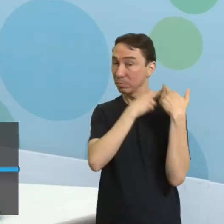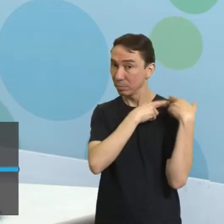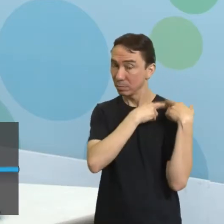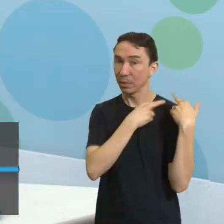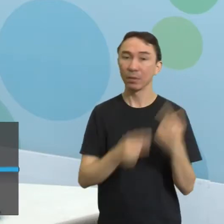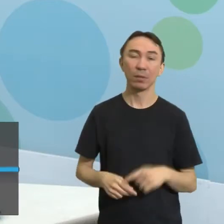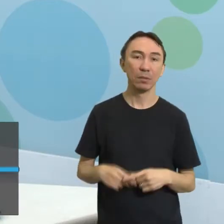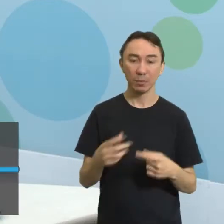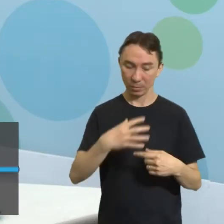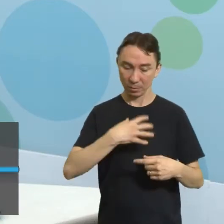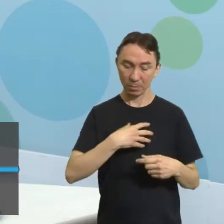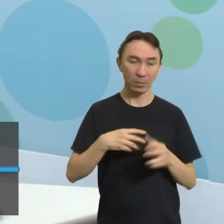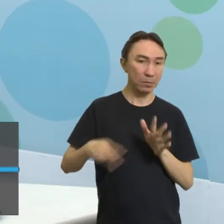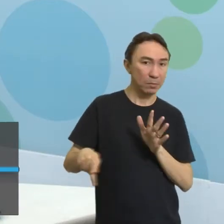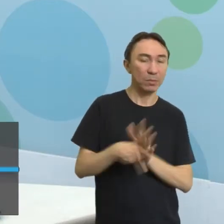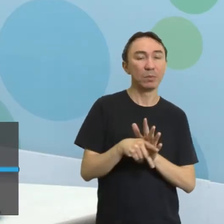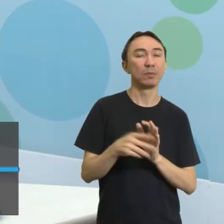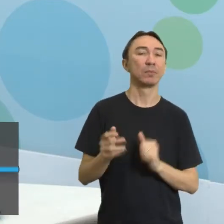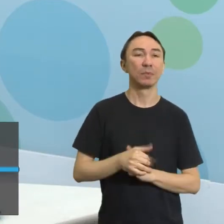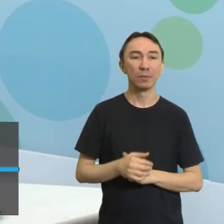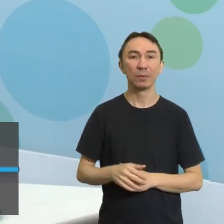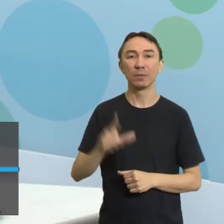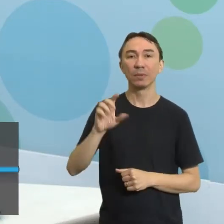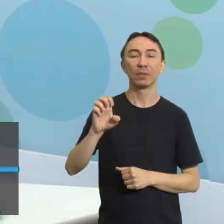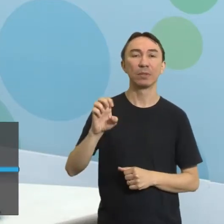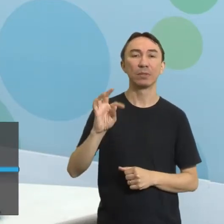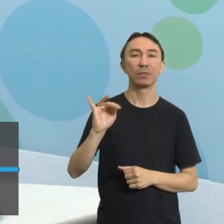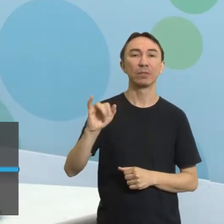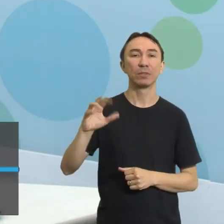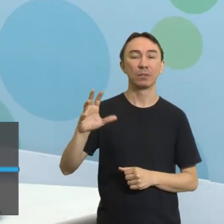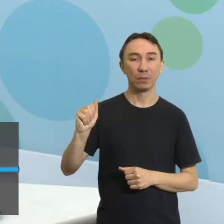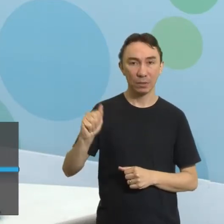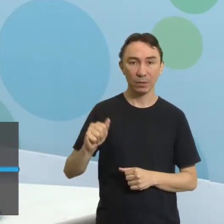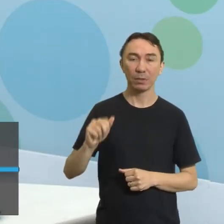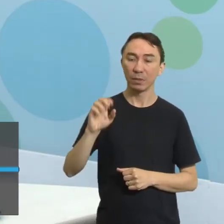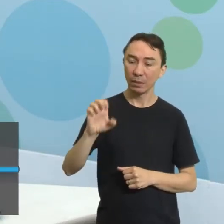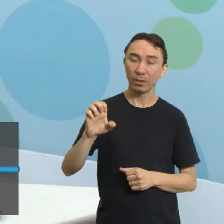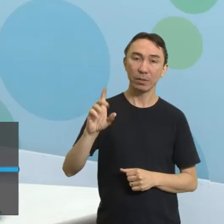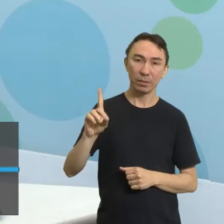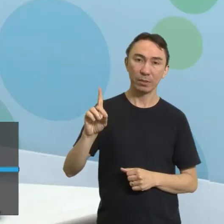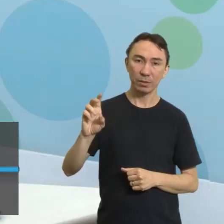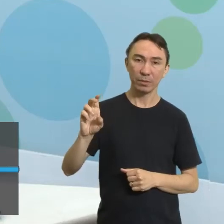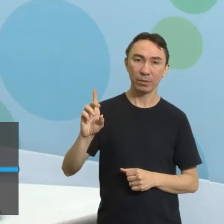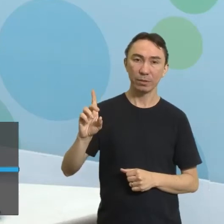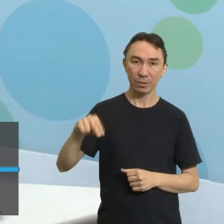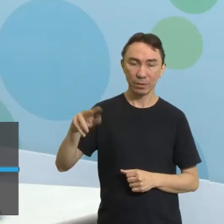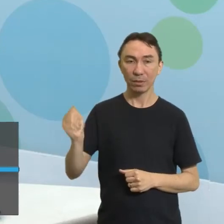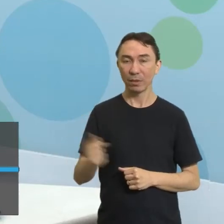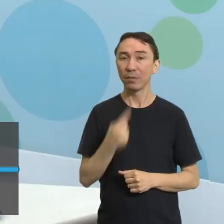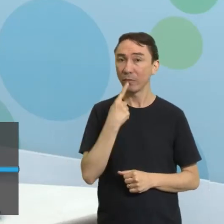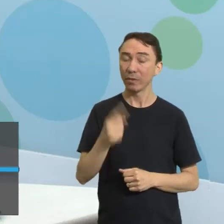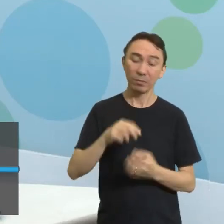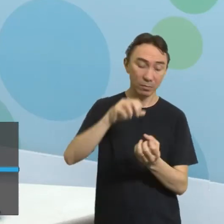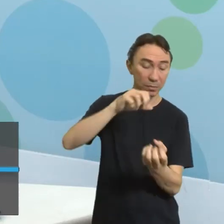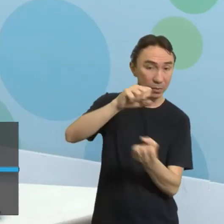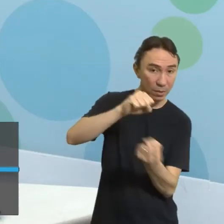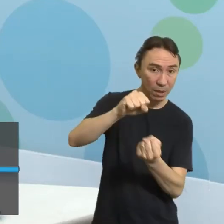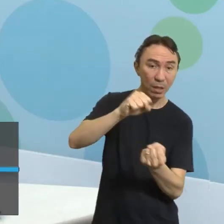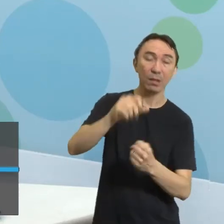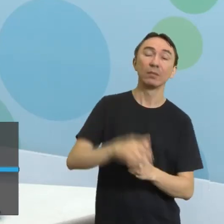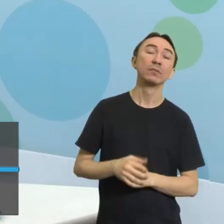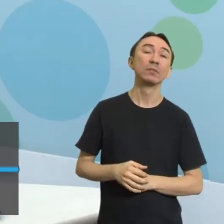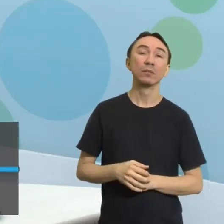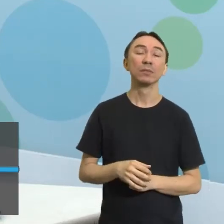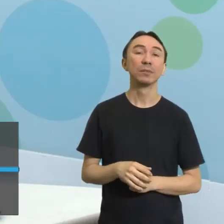pertencimento. Professora Letícia e professora Edna traz a questão da sustentabilidade,